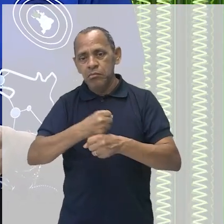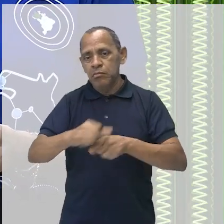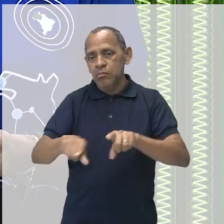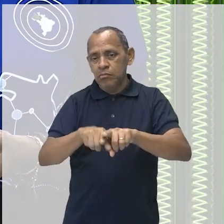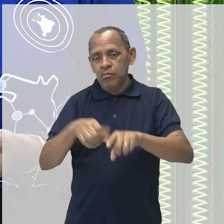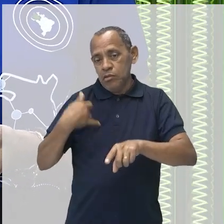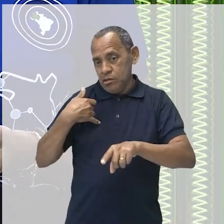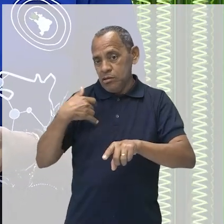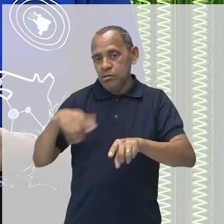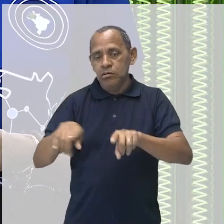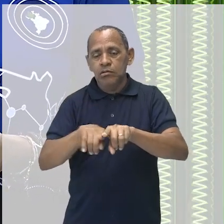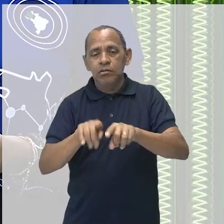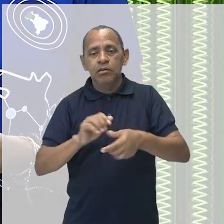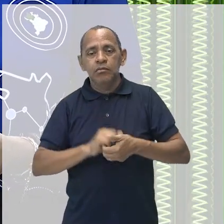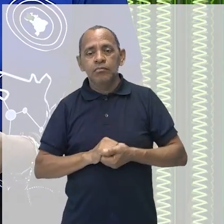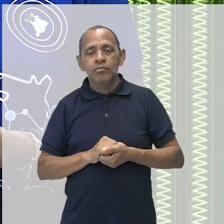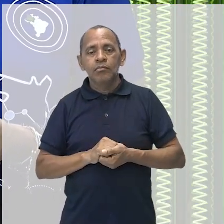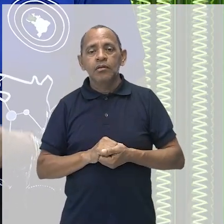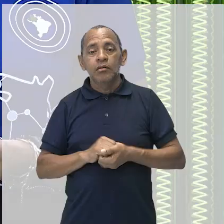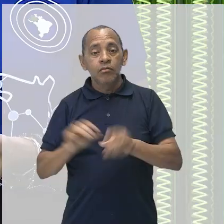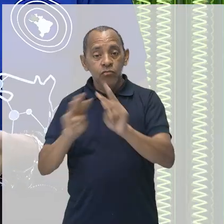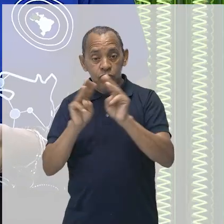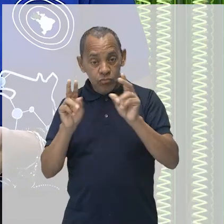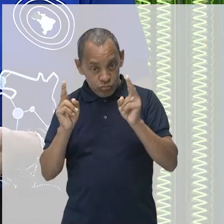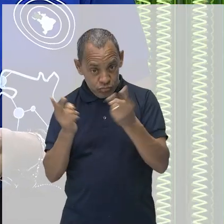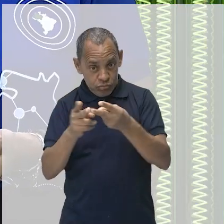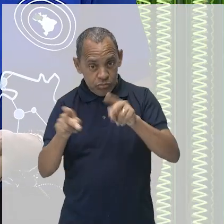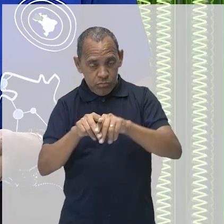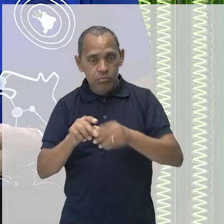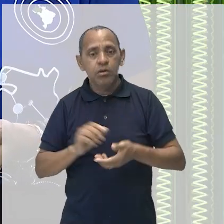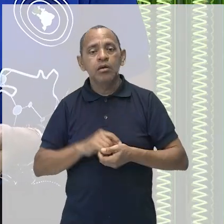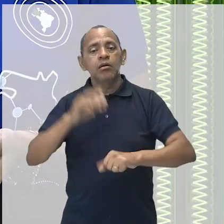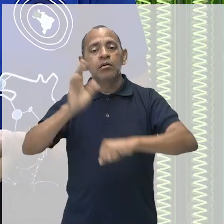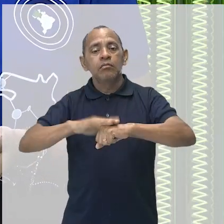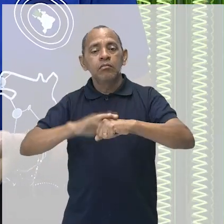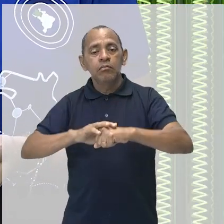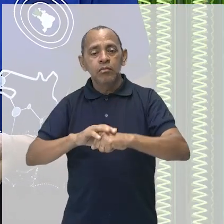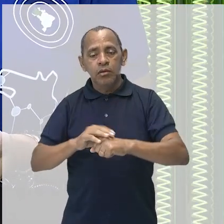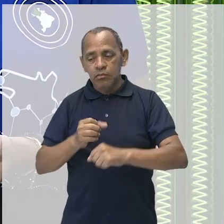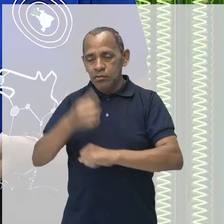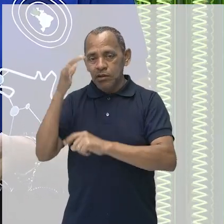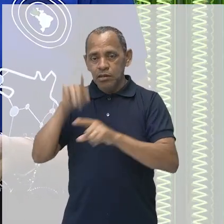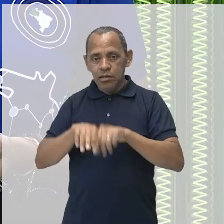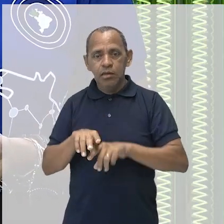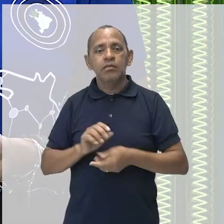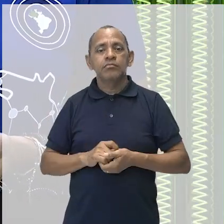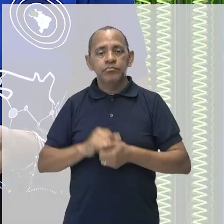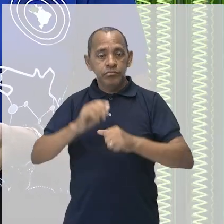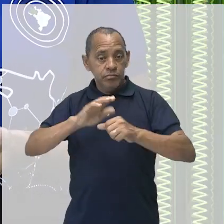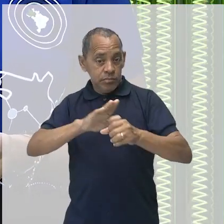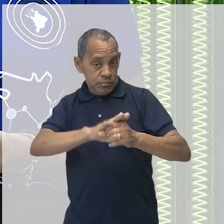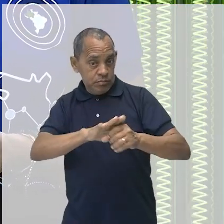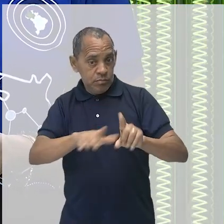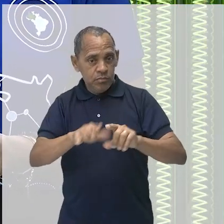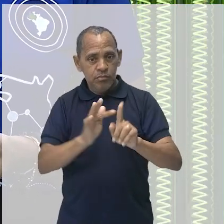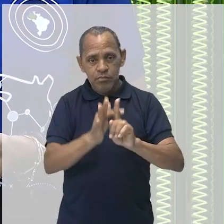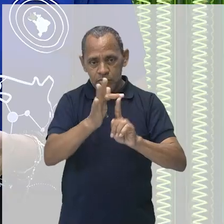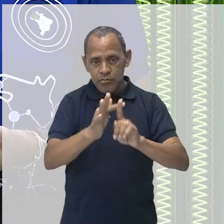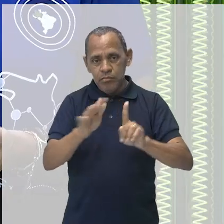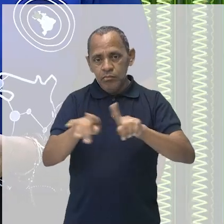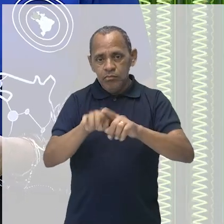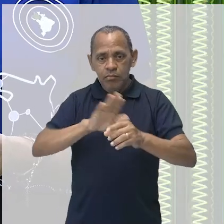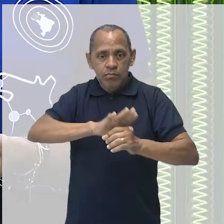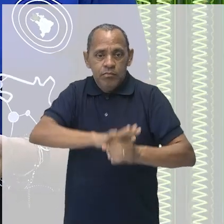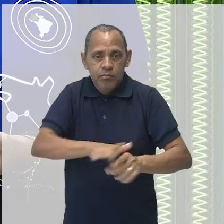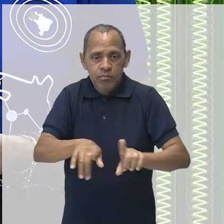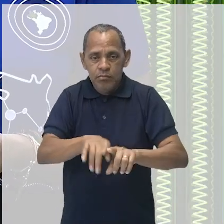volumes iguais de gases nas mesmas condições de temperatura e pressão contêm o mesmo número de moléculas,